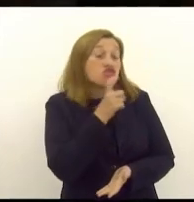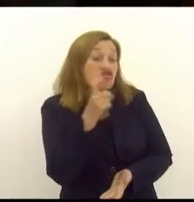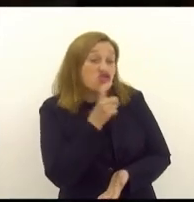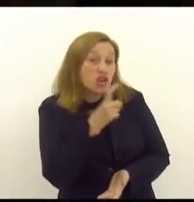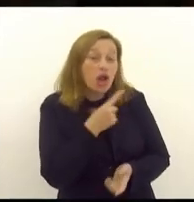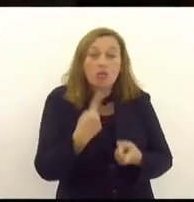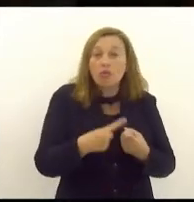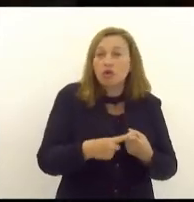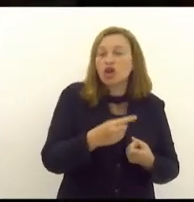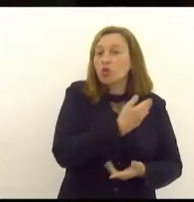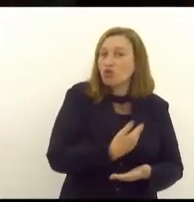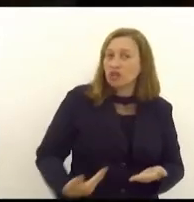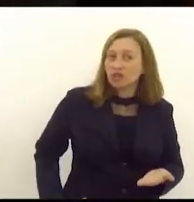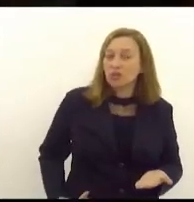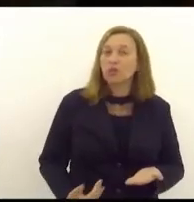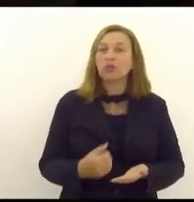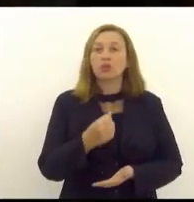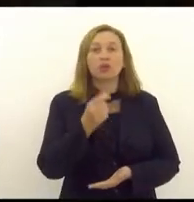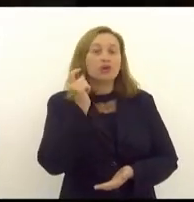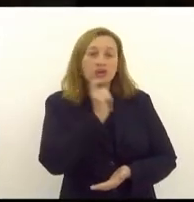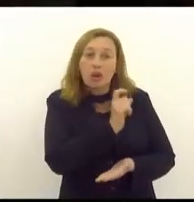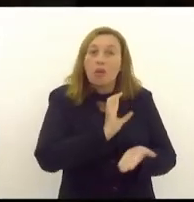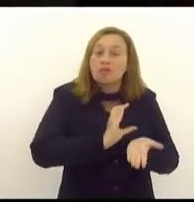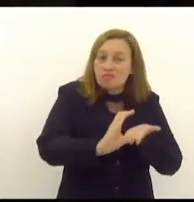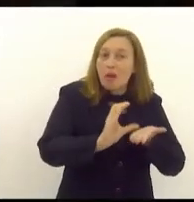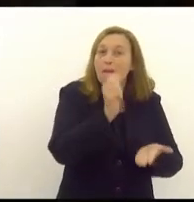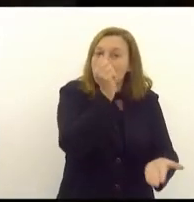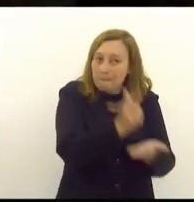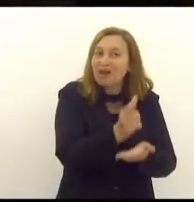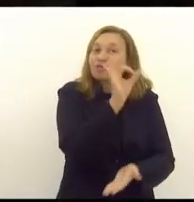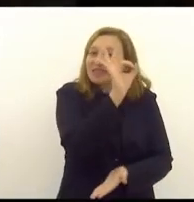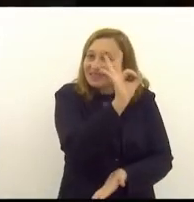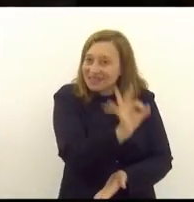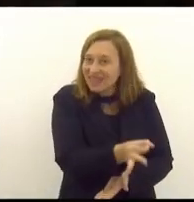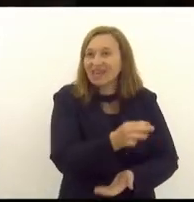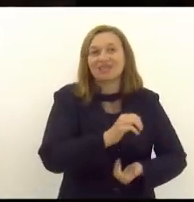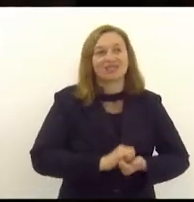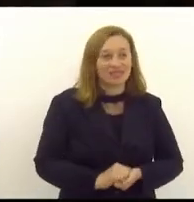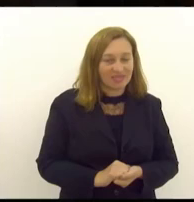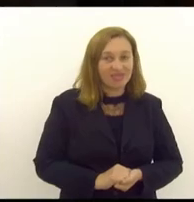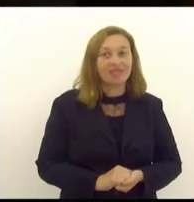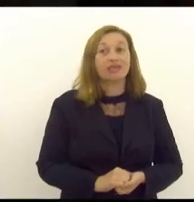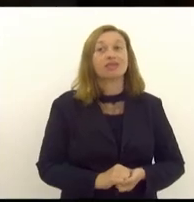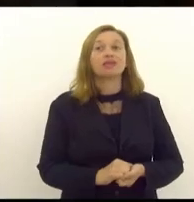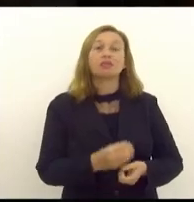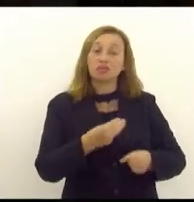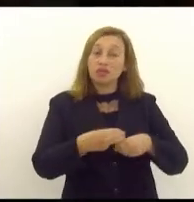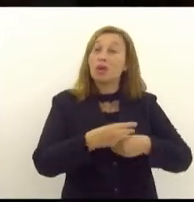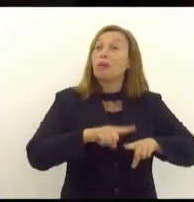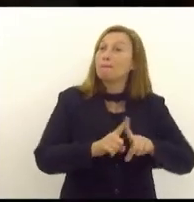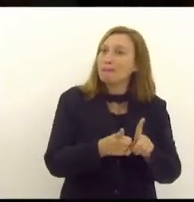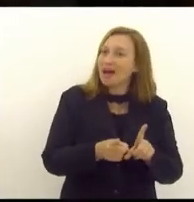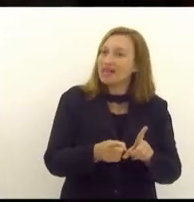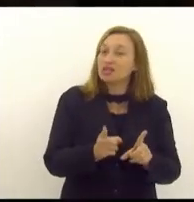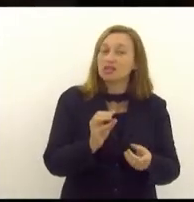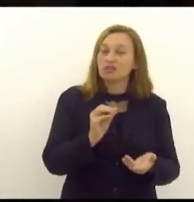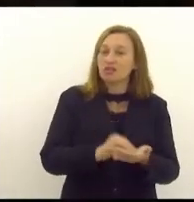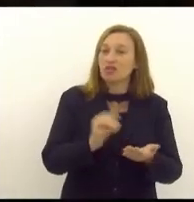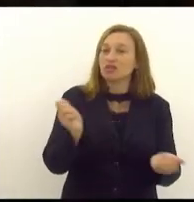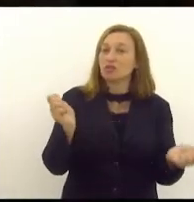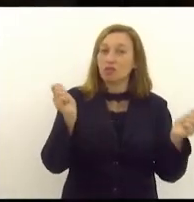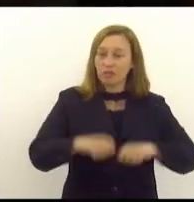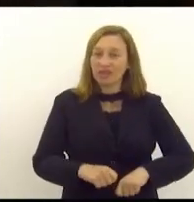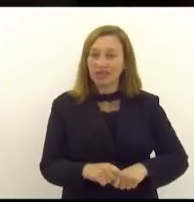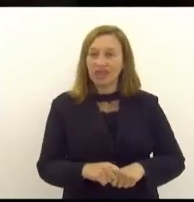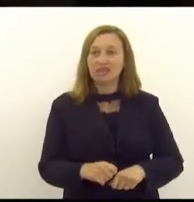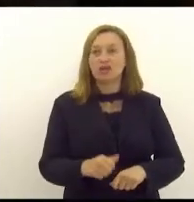porque o governador Cláudio Castro tem Pago sim as suas contrapartida aos municípios mas por incompetência deputada